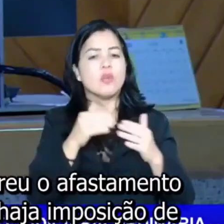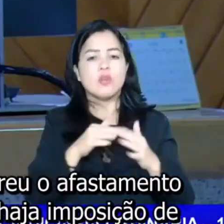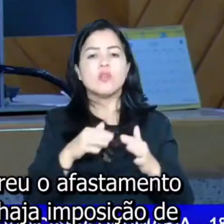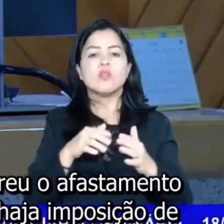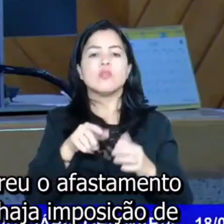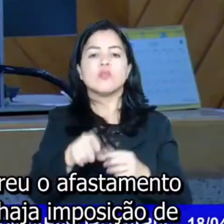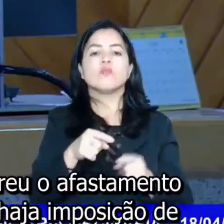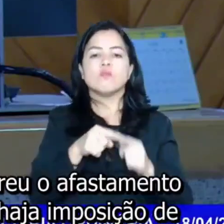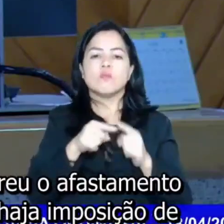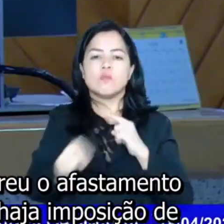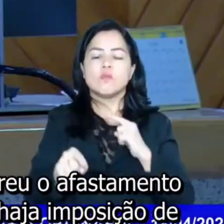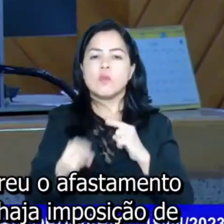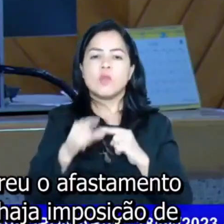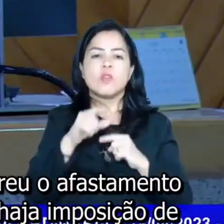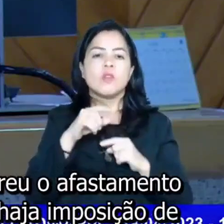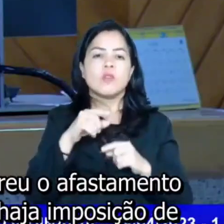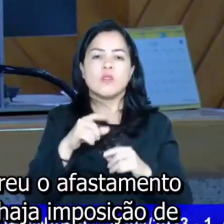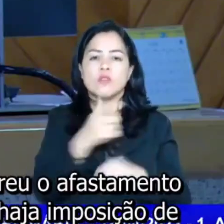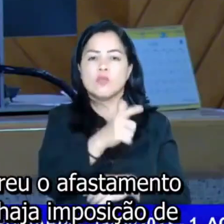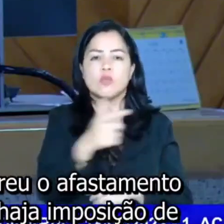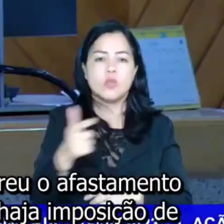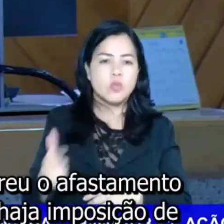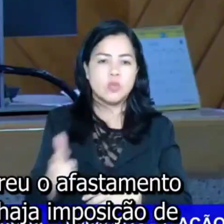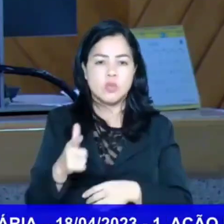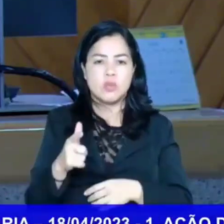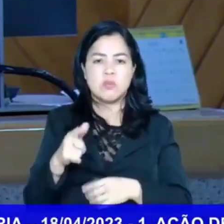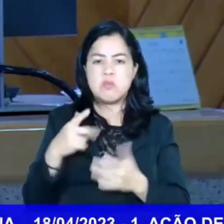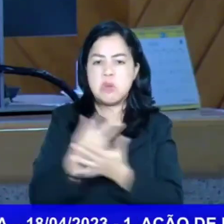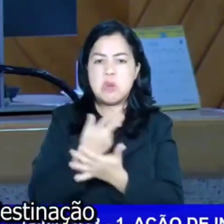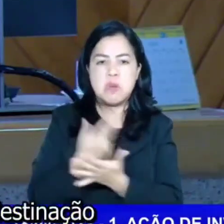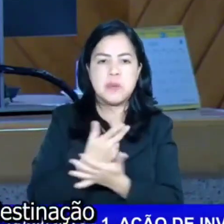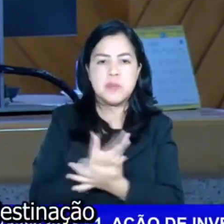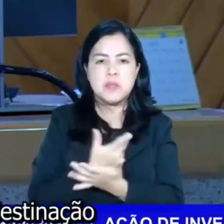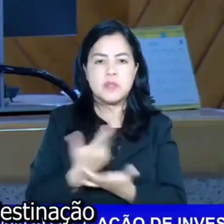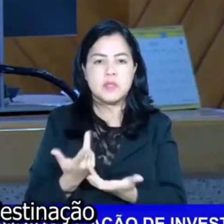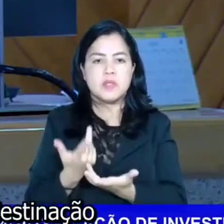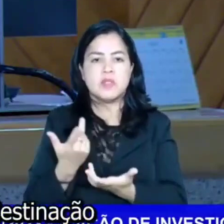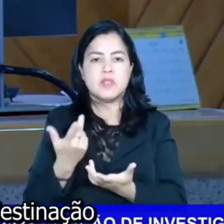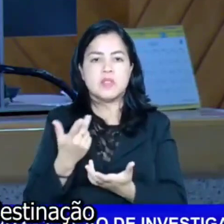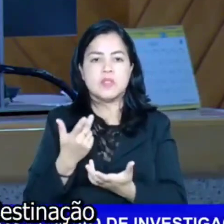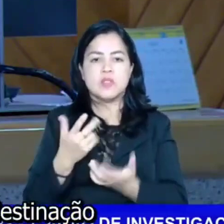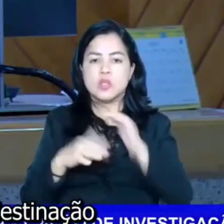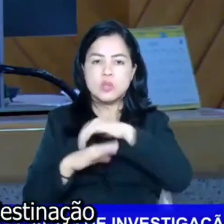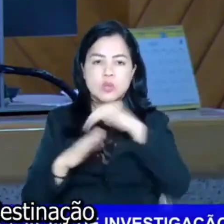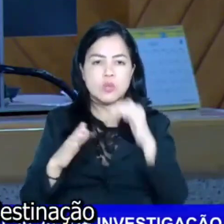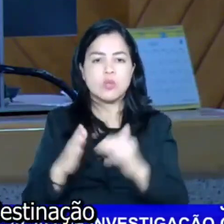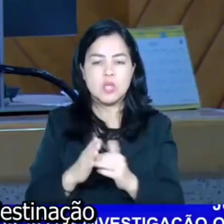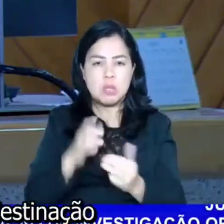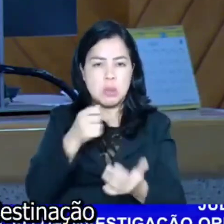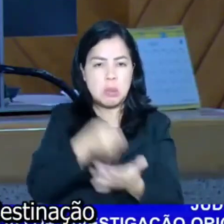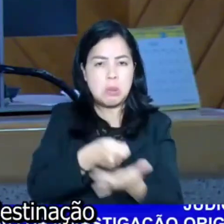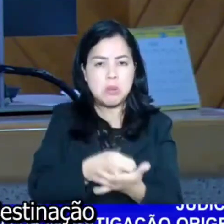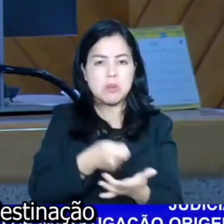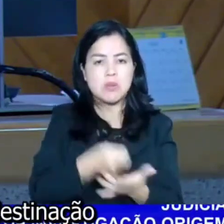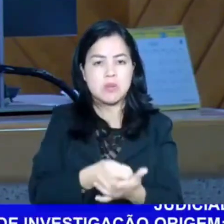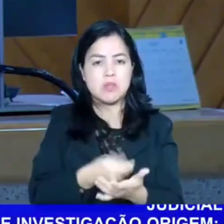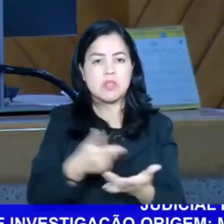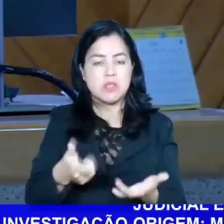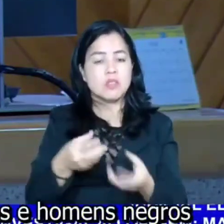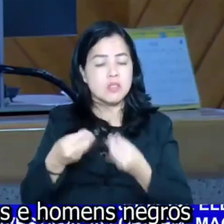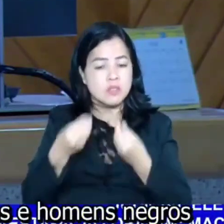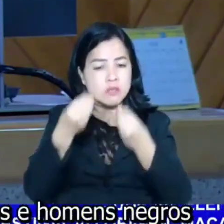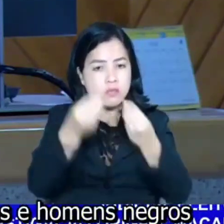e, no mérito, alegou que, embora não haja imposição de distribuição homogênea, a obrigatoriedade de